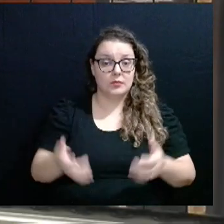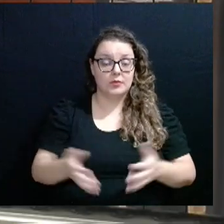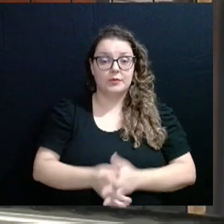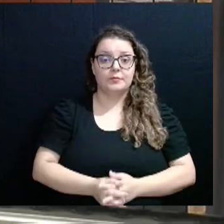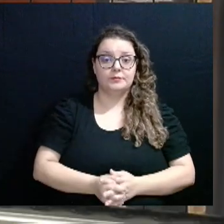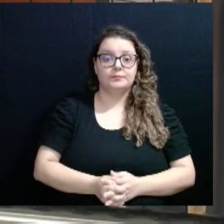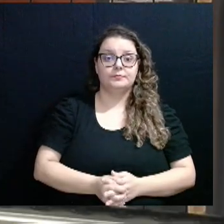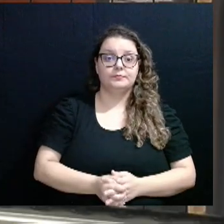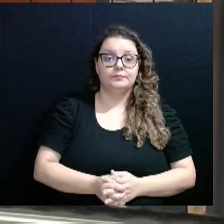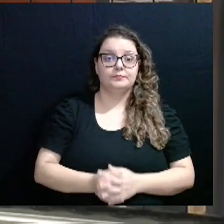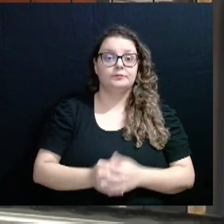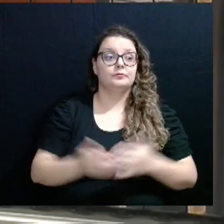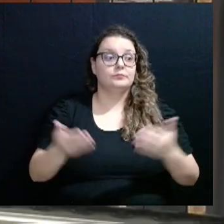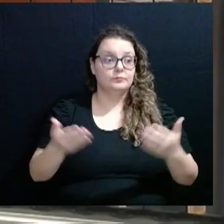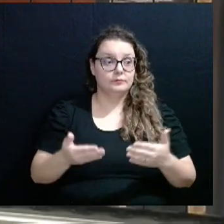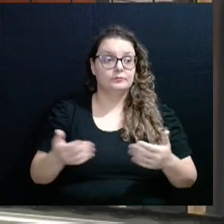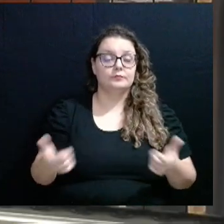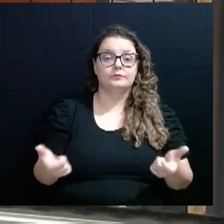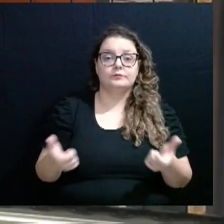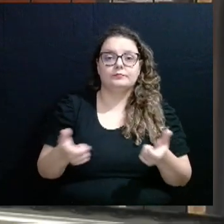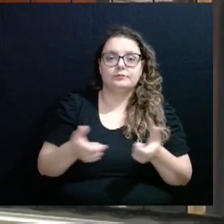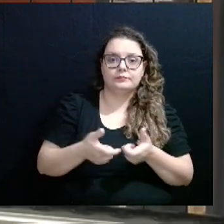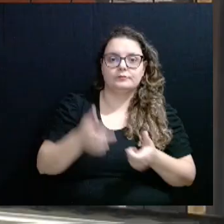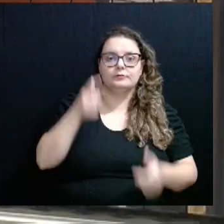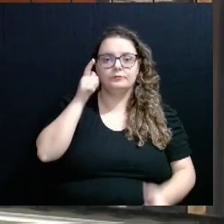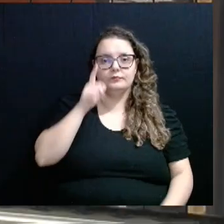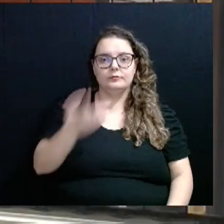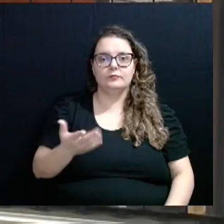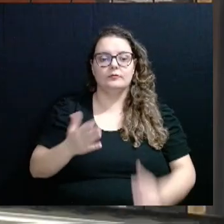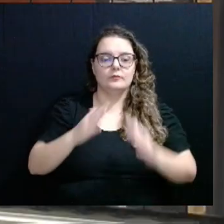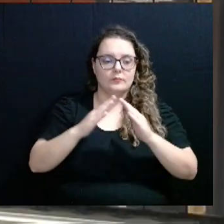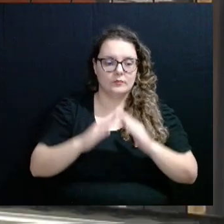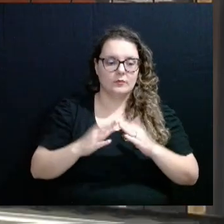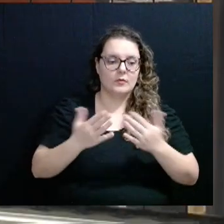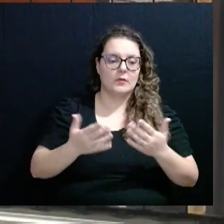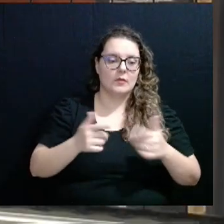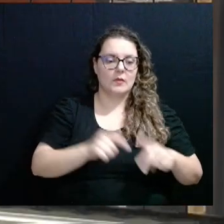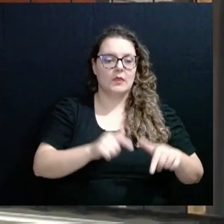hoje minimamente conseguem morar nesses locais?